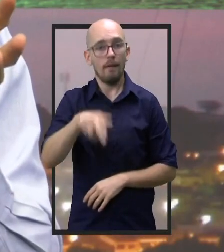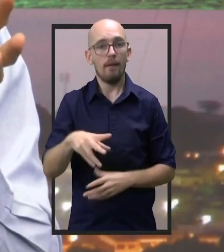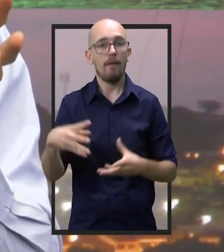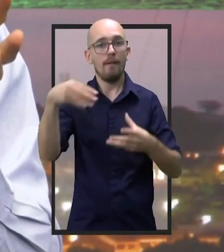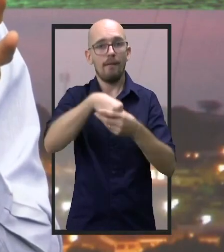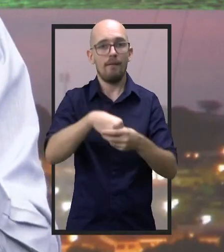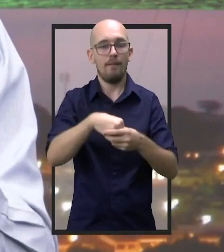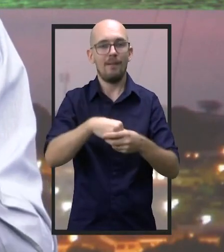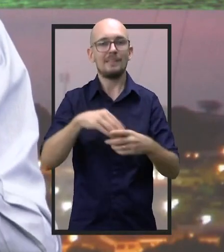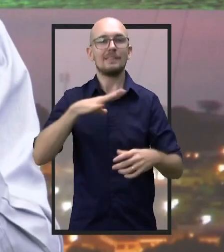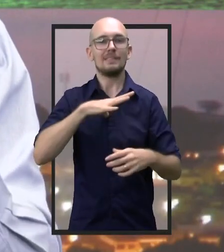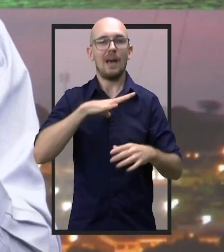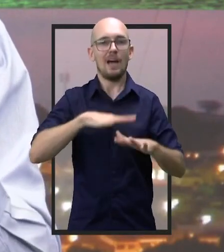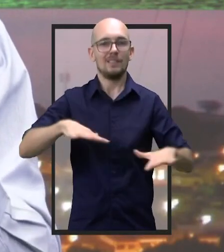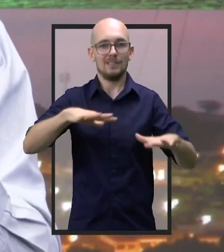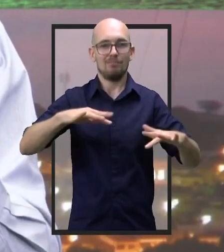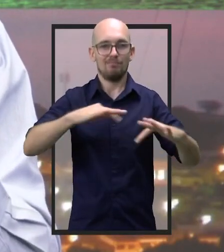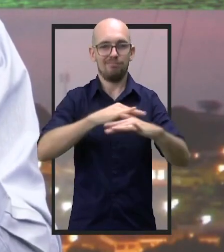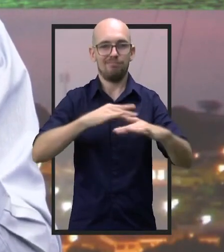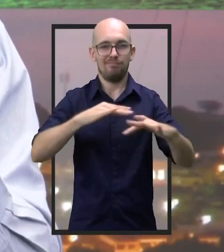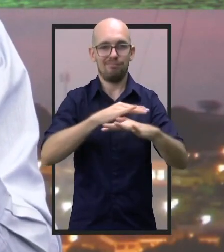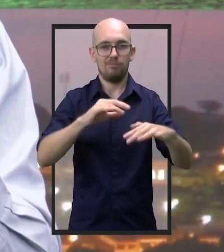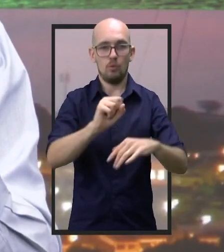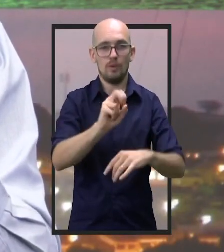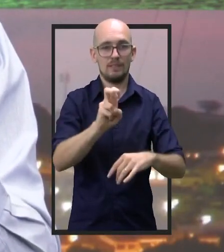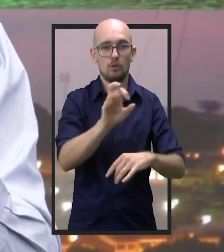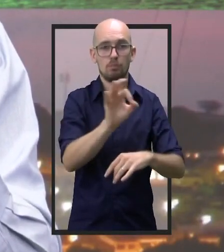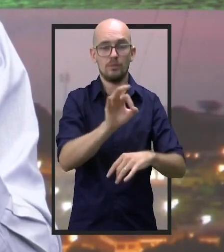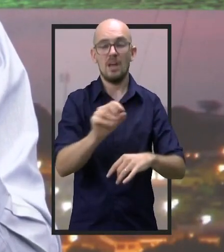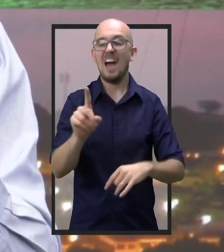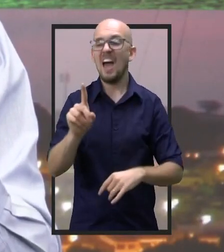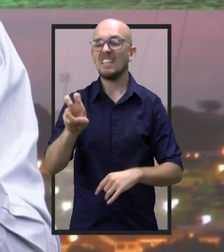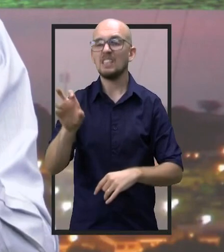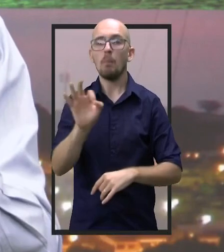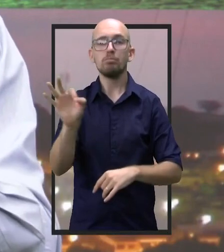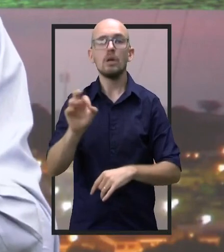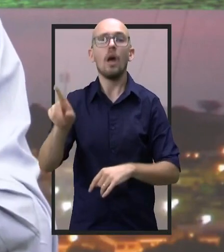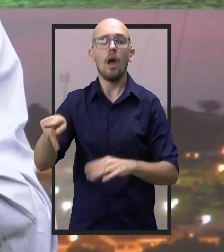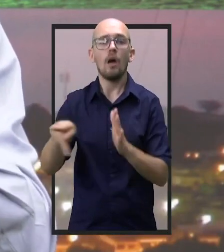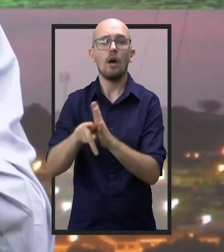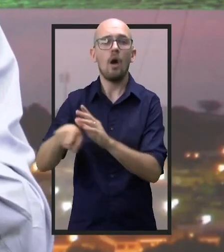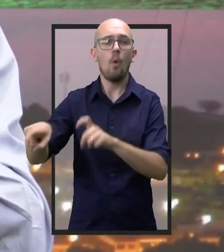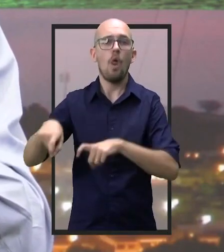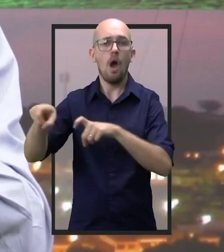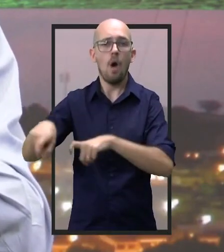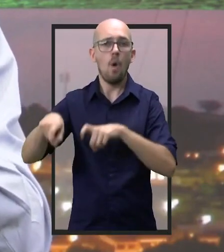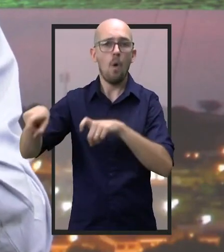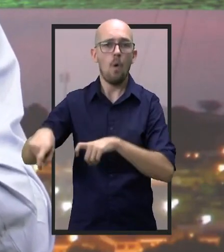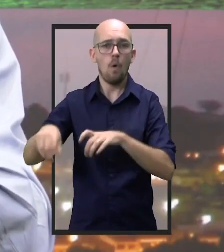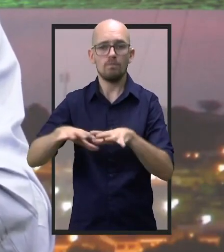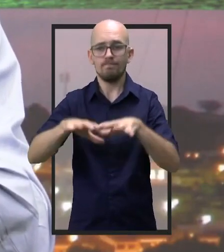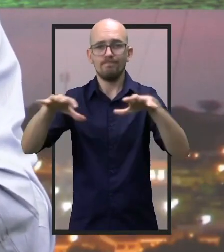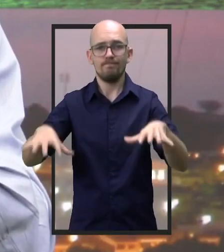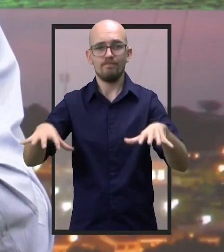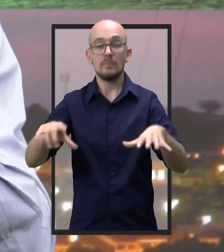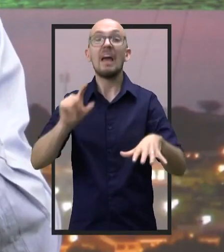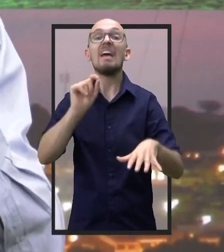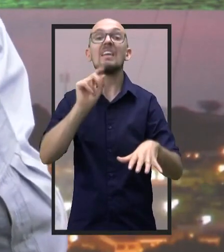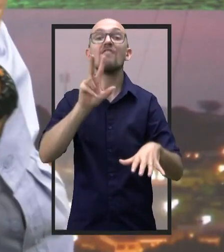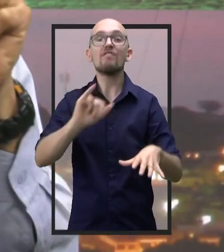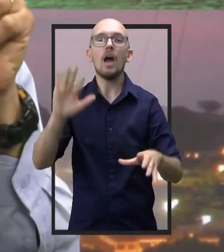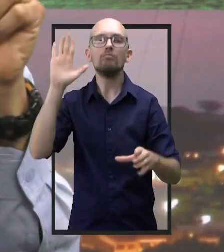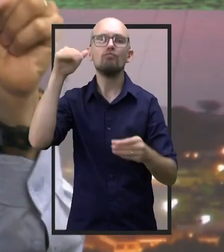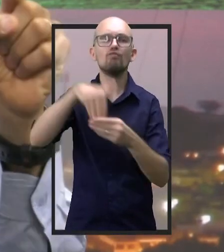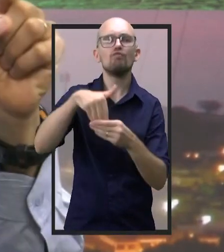do país. Só 15% é rural. Quem vai eleger os políticos que farão